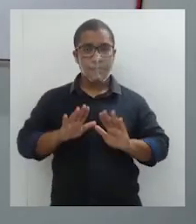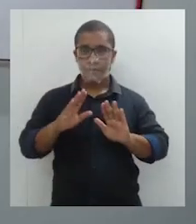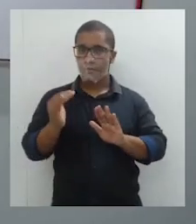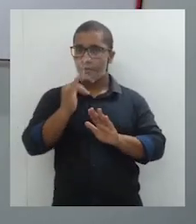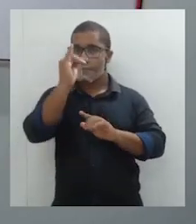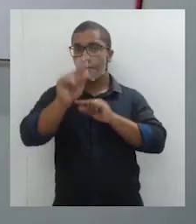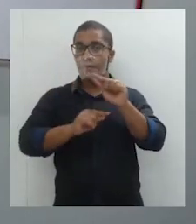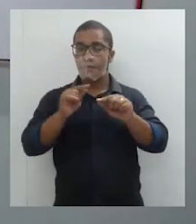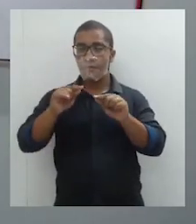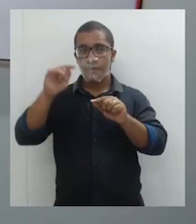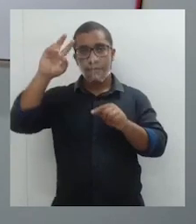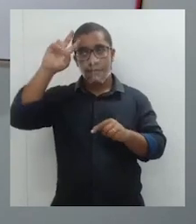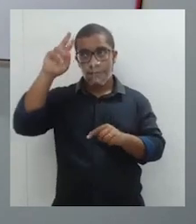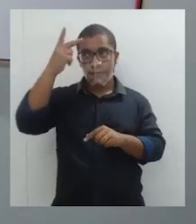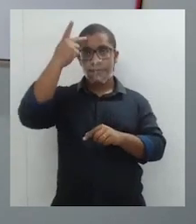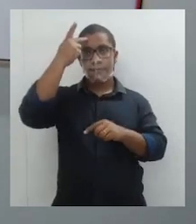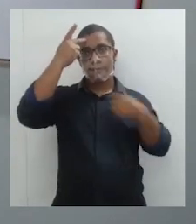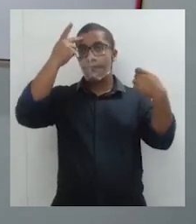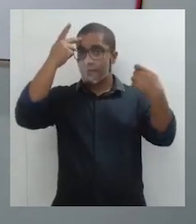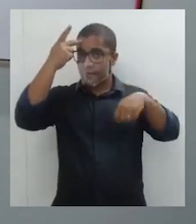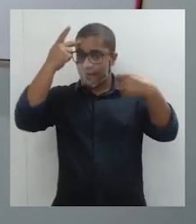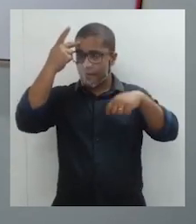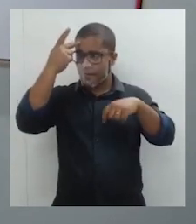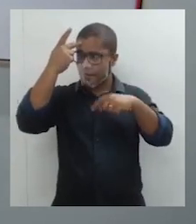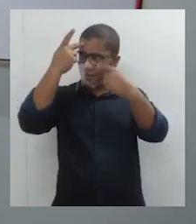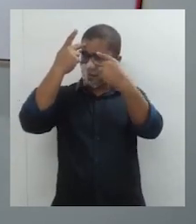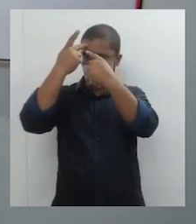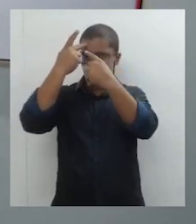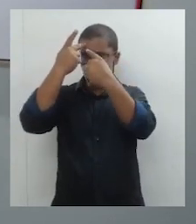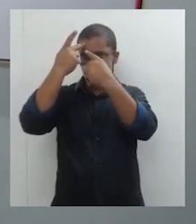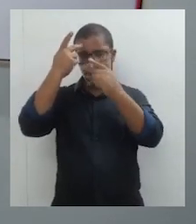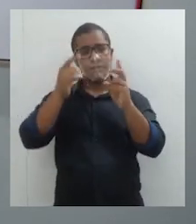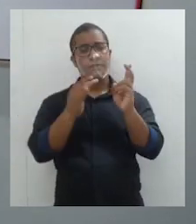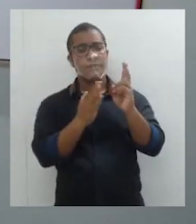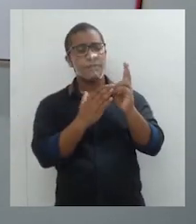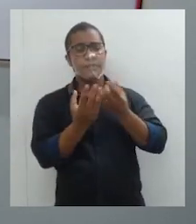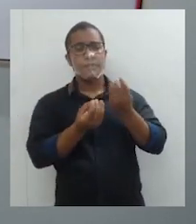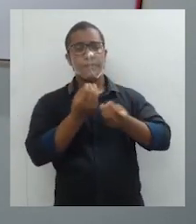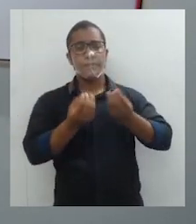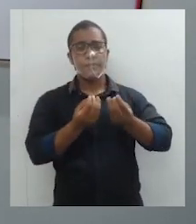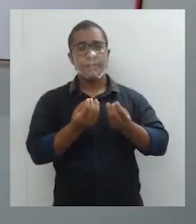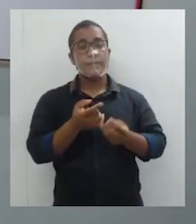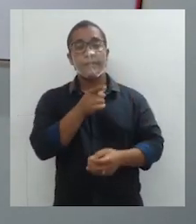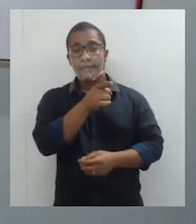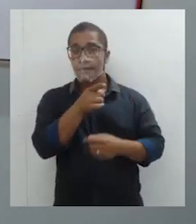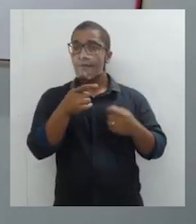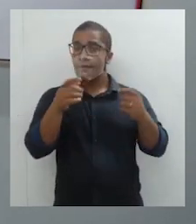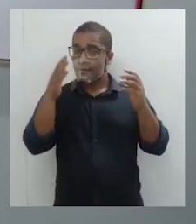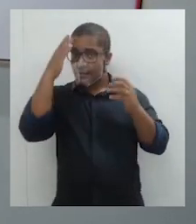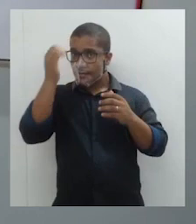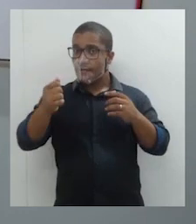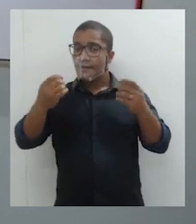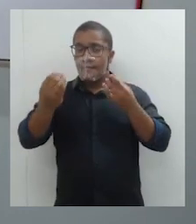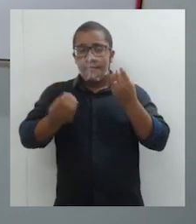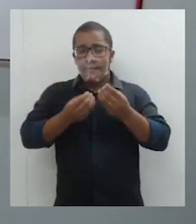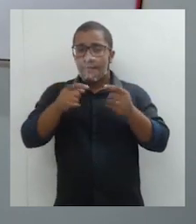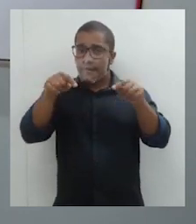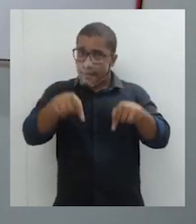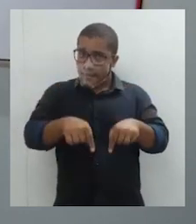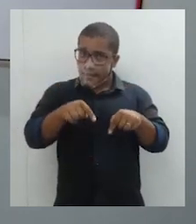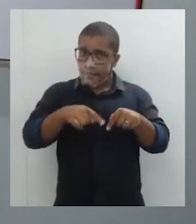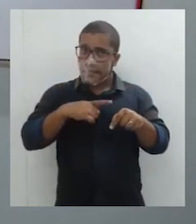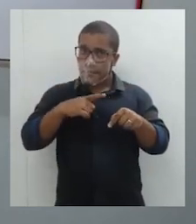Esse rap pensar repensar a figura do indígena é importante salientar que nosso